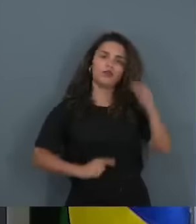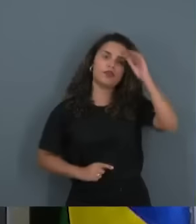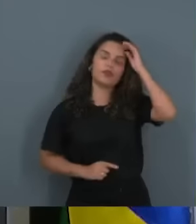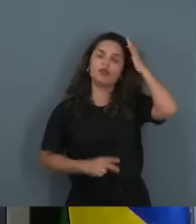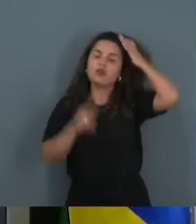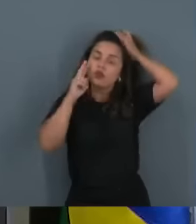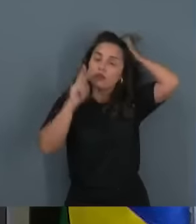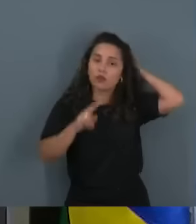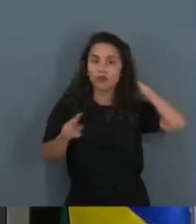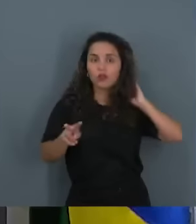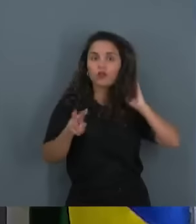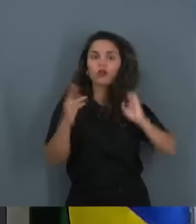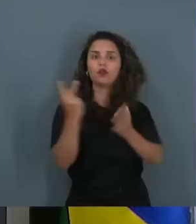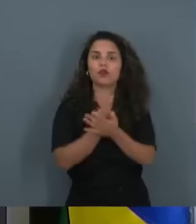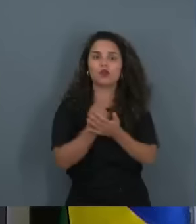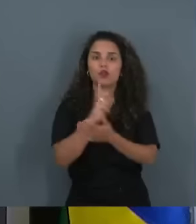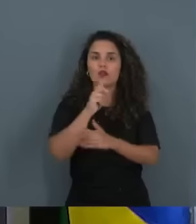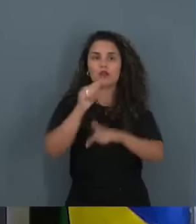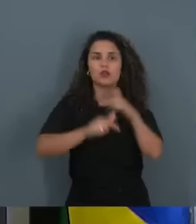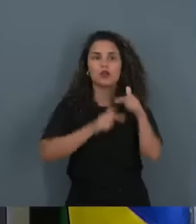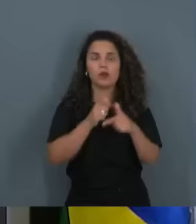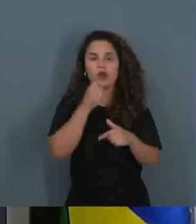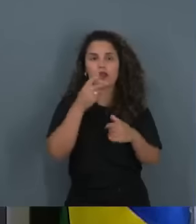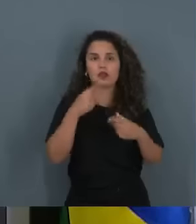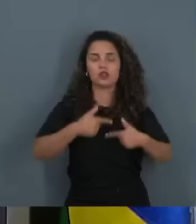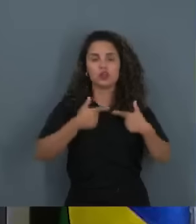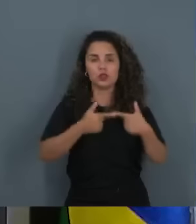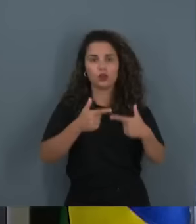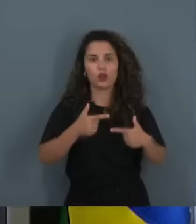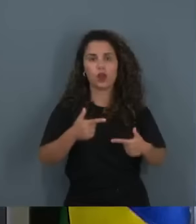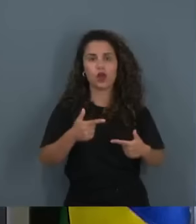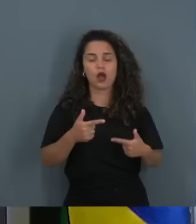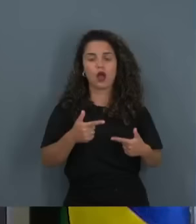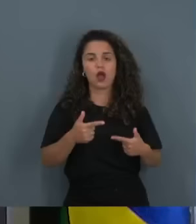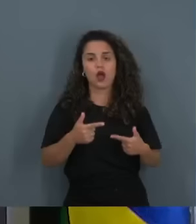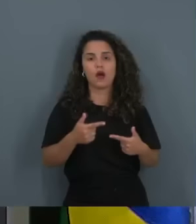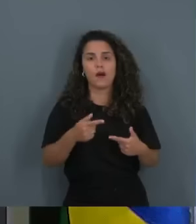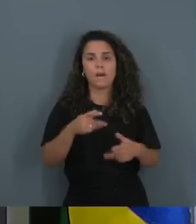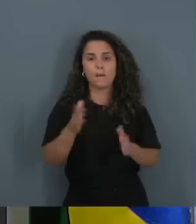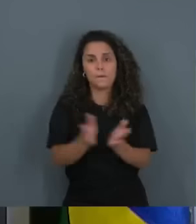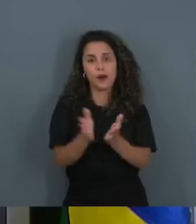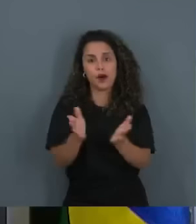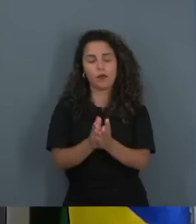viu tudo acontecer e não agiu, e que ainda diz defender os pobres, que é o governo Lula.